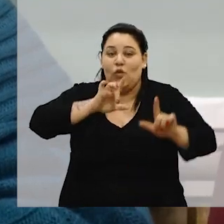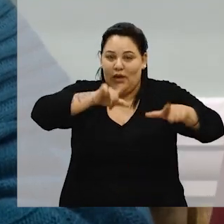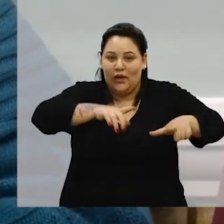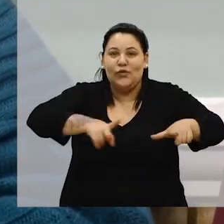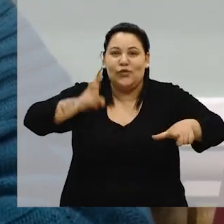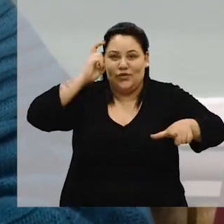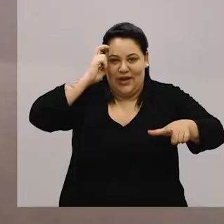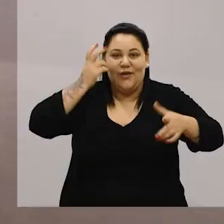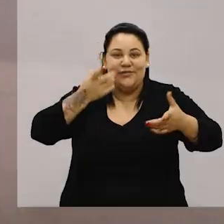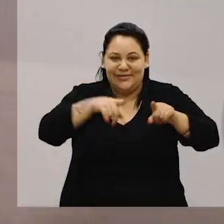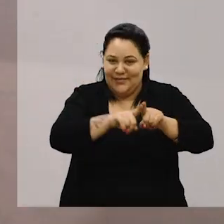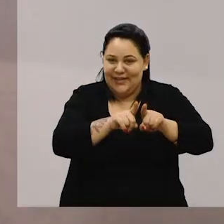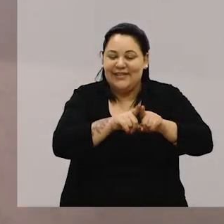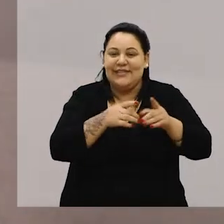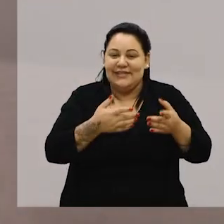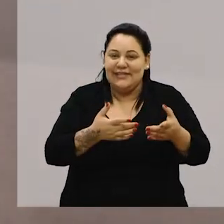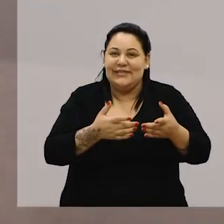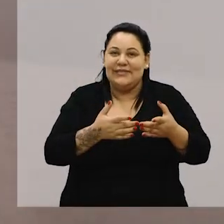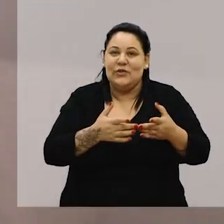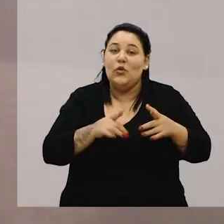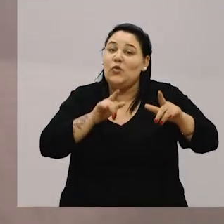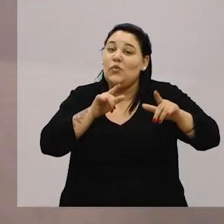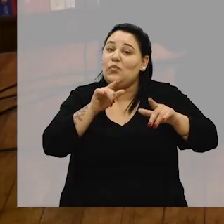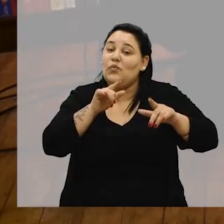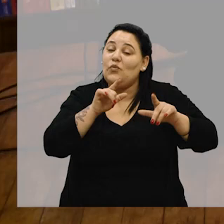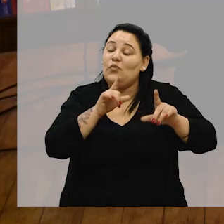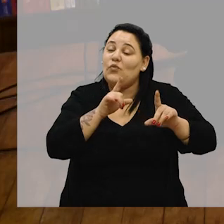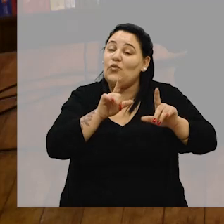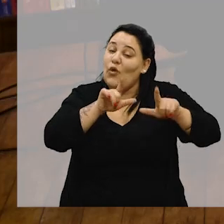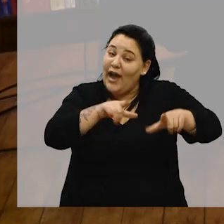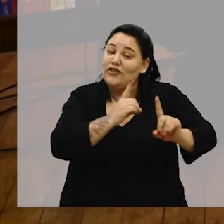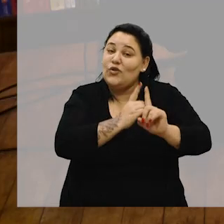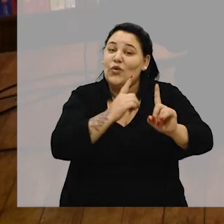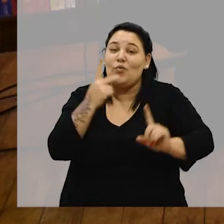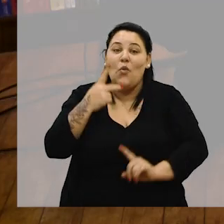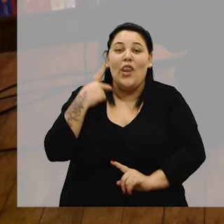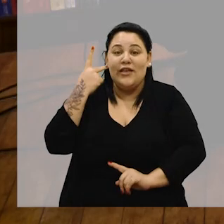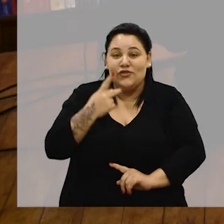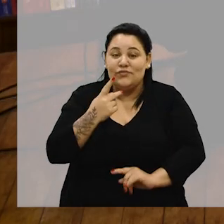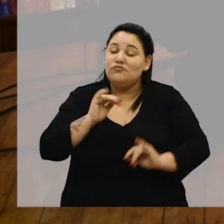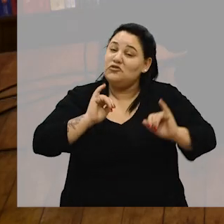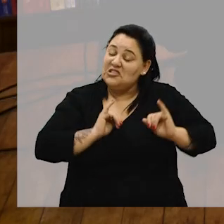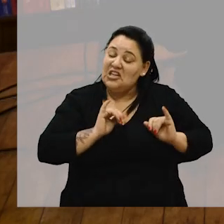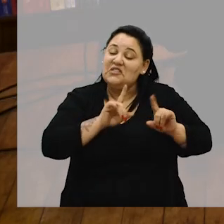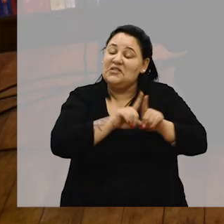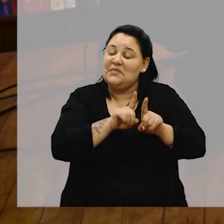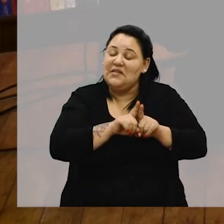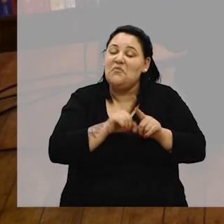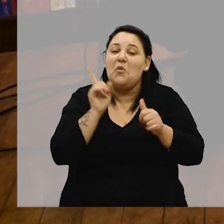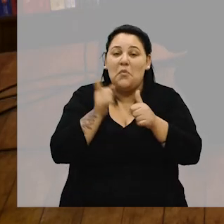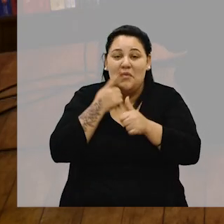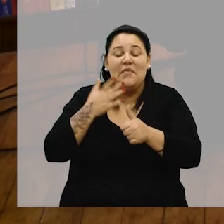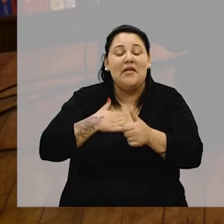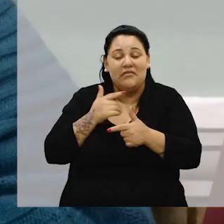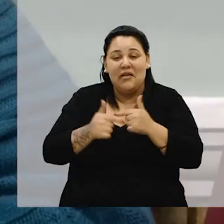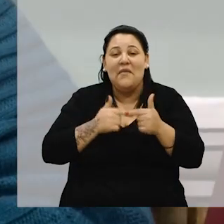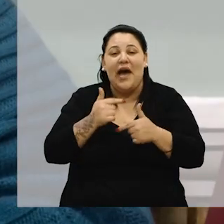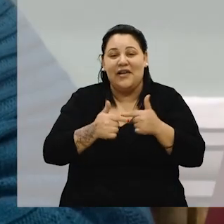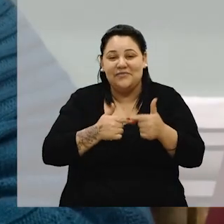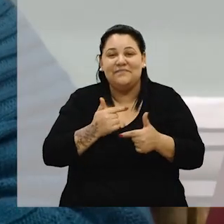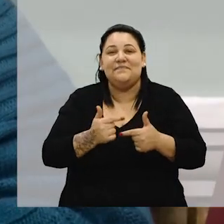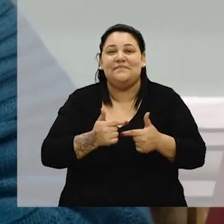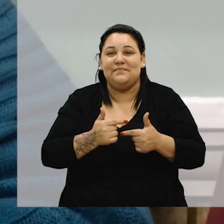ponto cultural. Próximo de onde estamos. Isso aí, ponto político, de lazer, maravilhoso. Foi meu primeiro